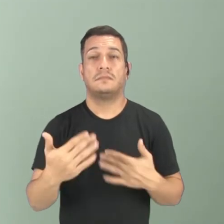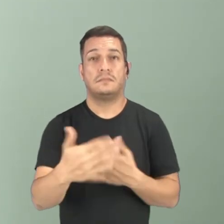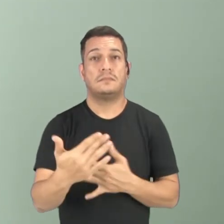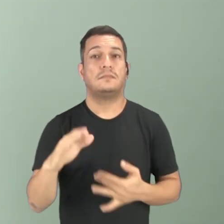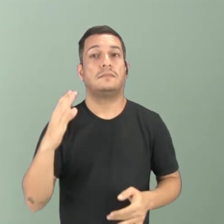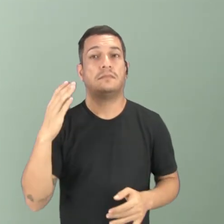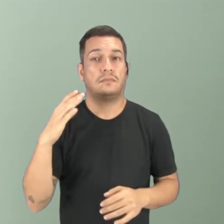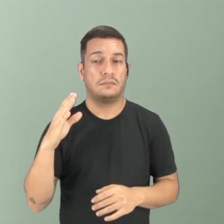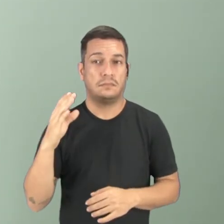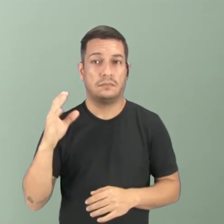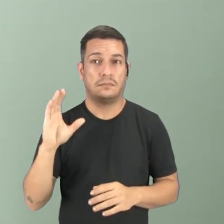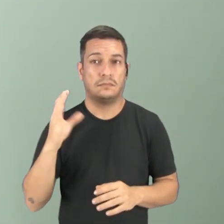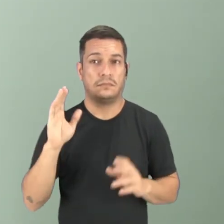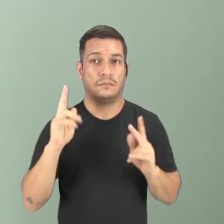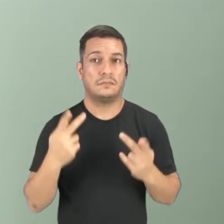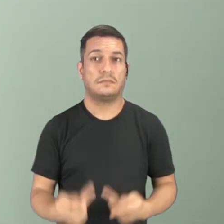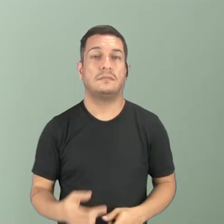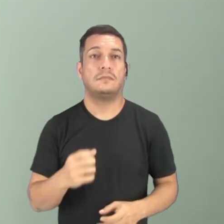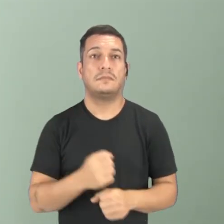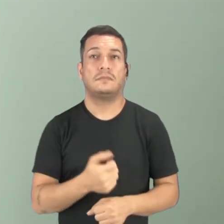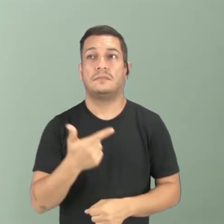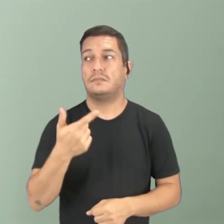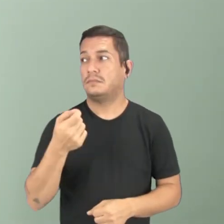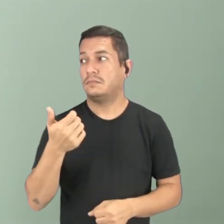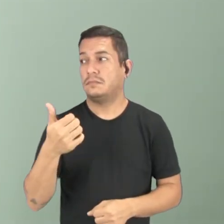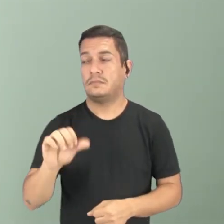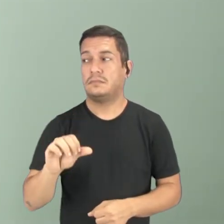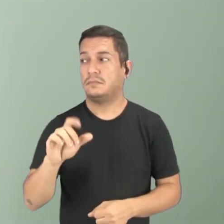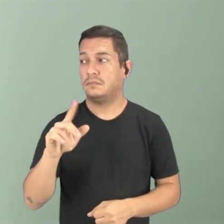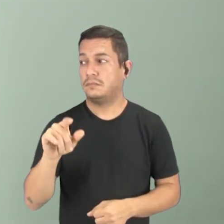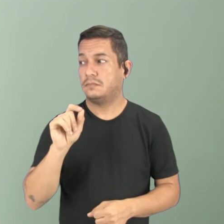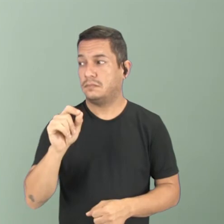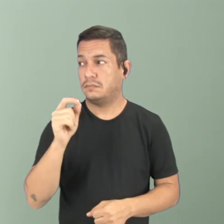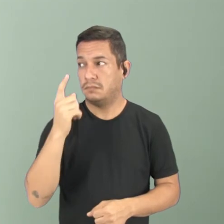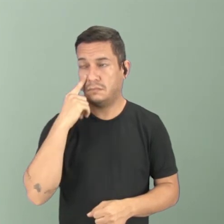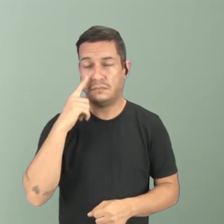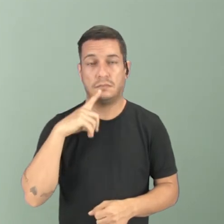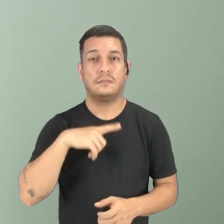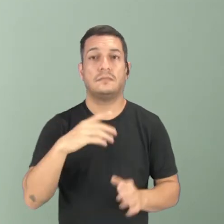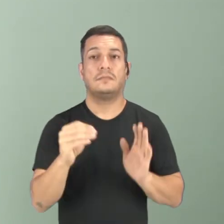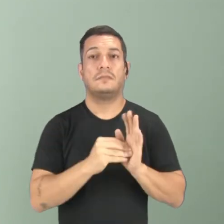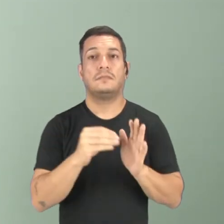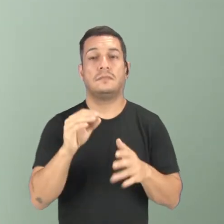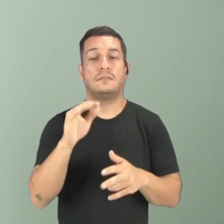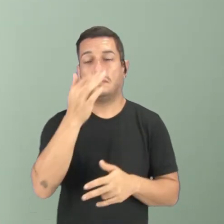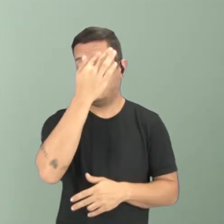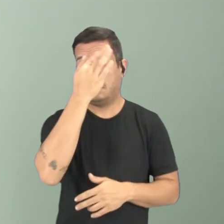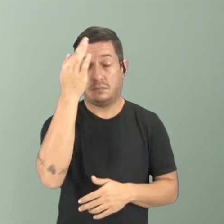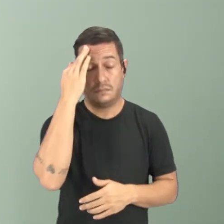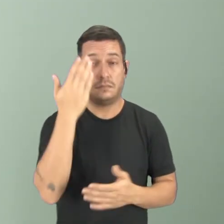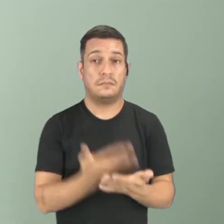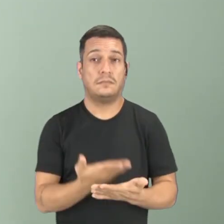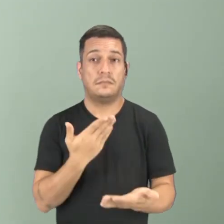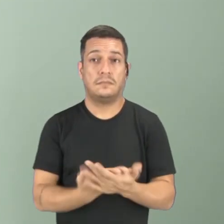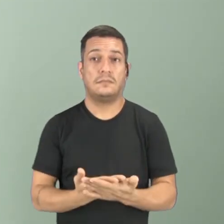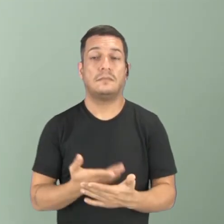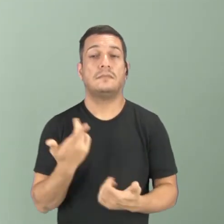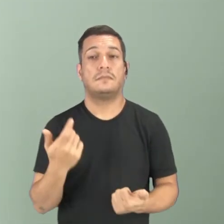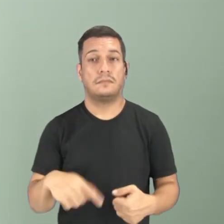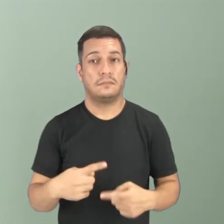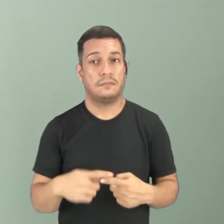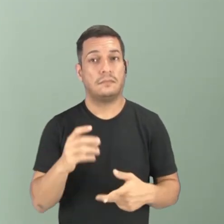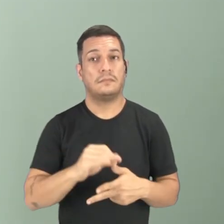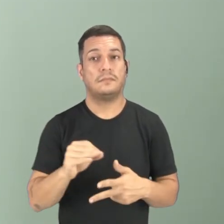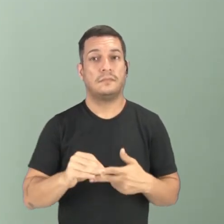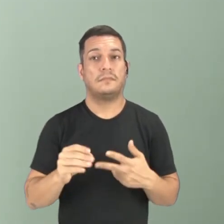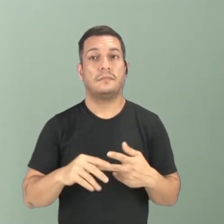de ciências humanas. A prova de 2019, historicamente, é a que mais caiu filosofia. Então, estudem, tá? Porque o